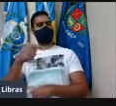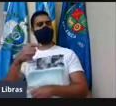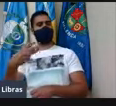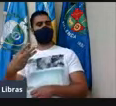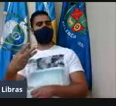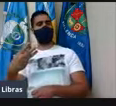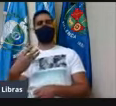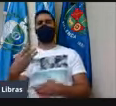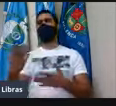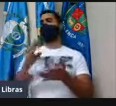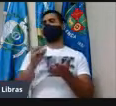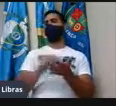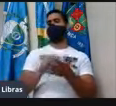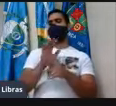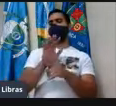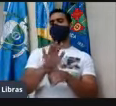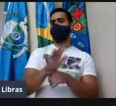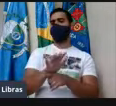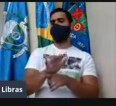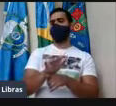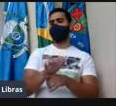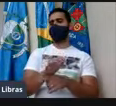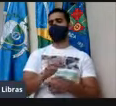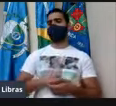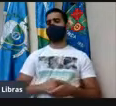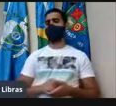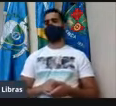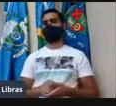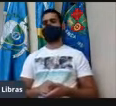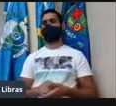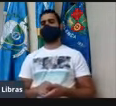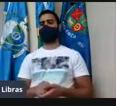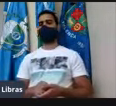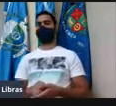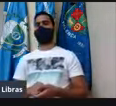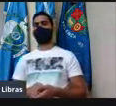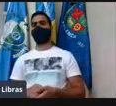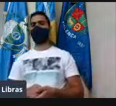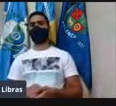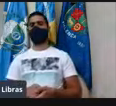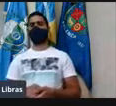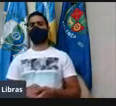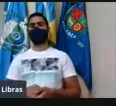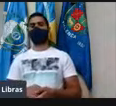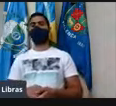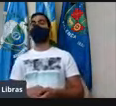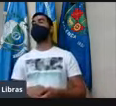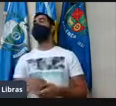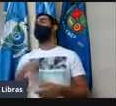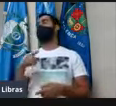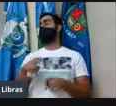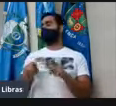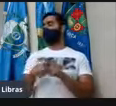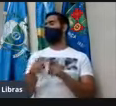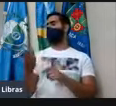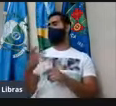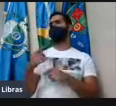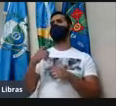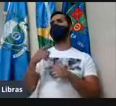de repasse, essas coisas, o índice está D, 0,64. Né? Queria também saber sobre